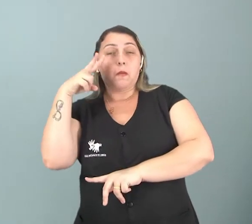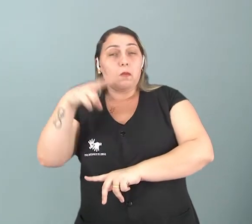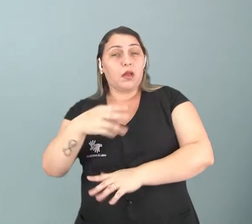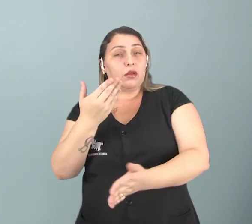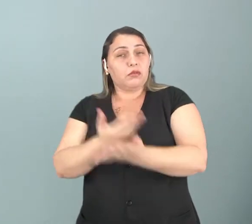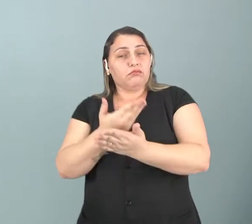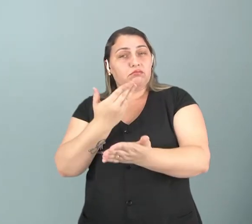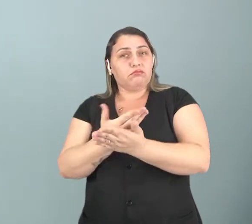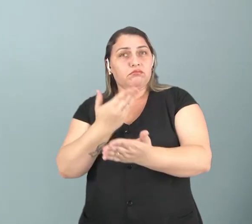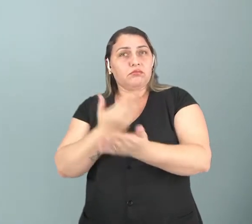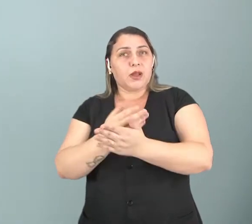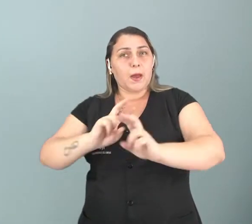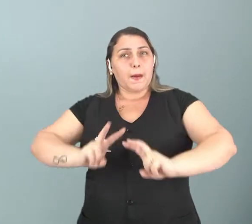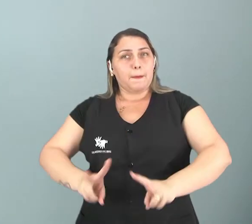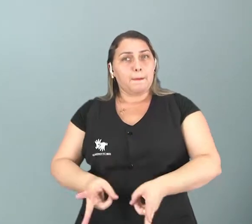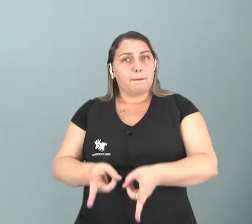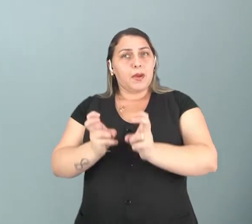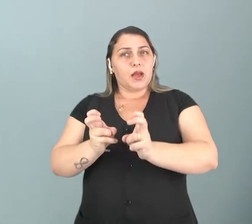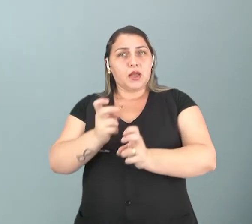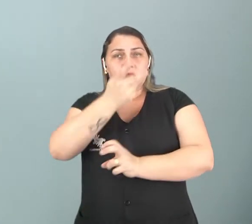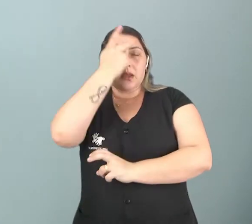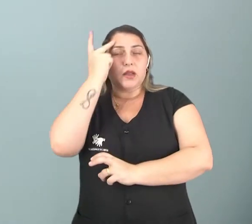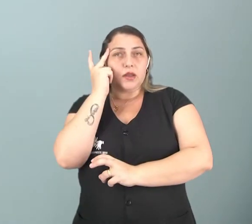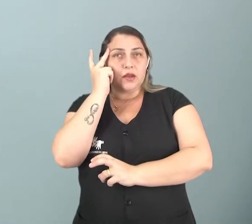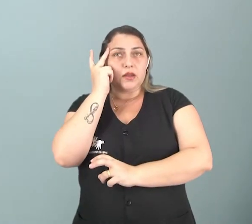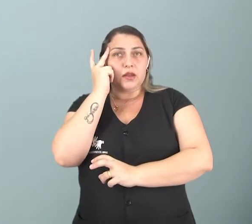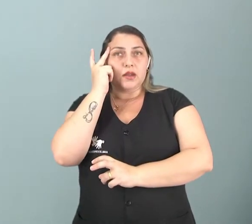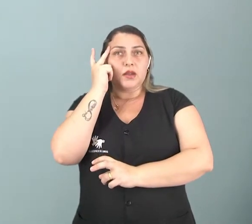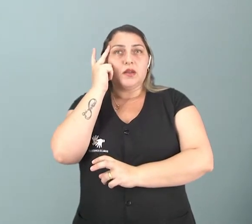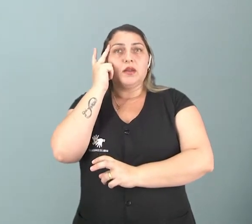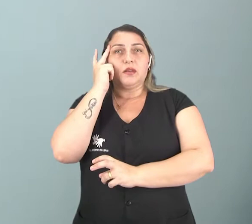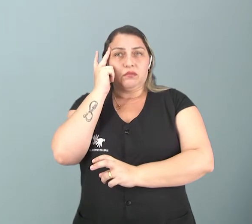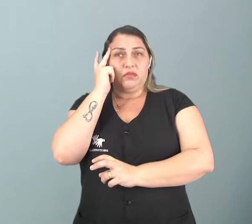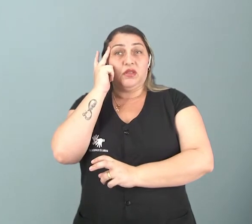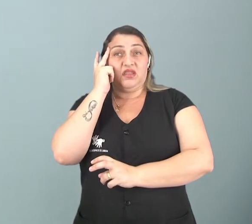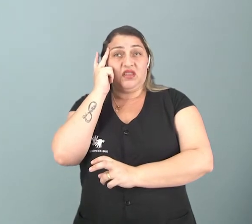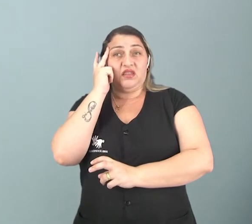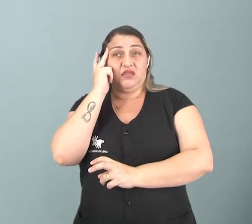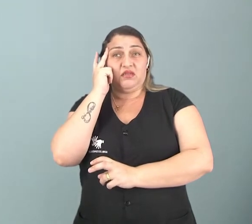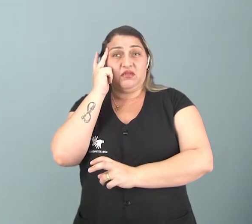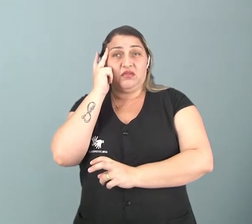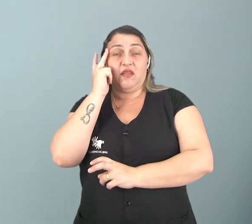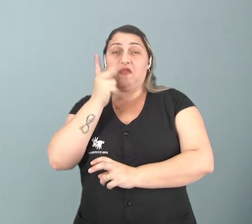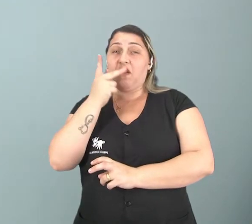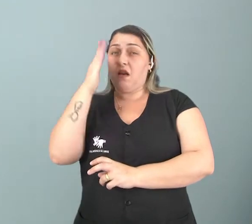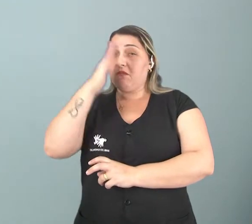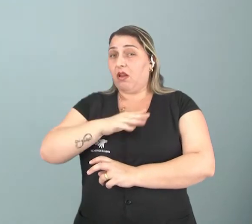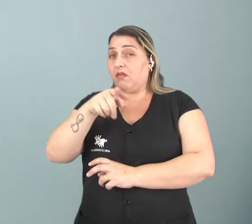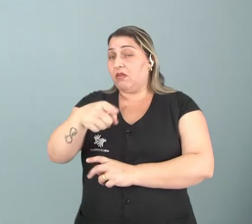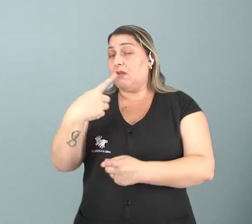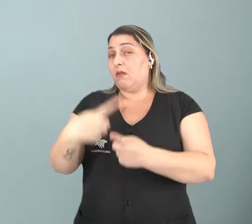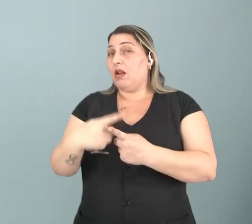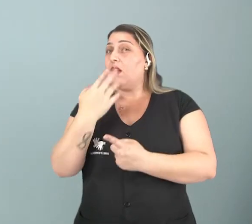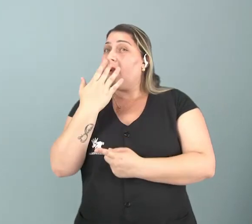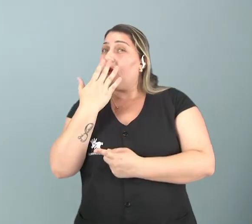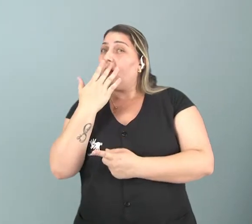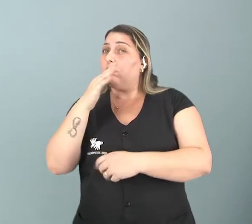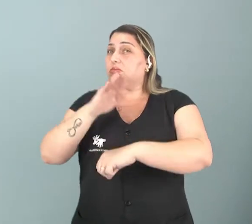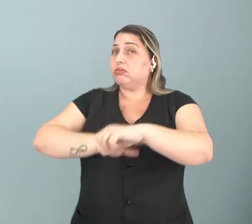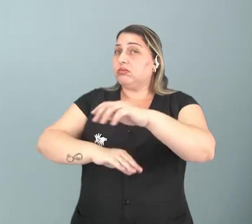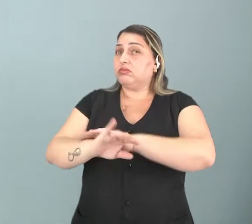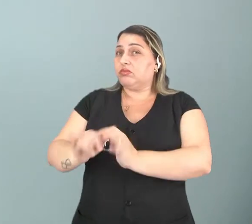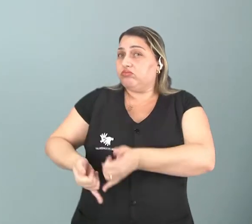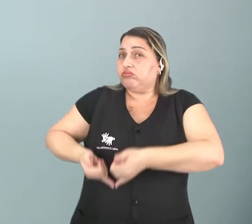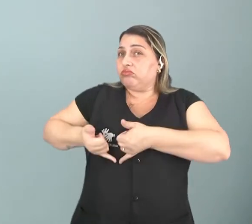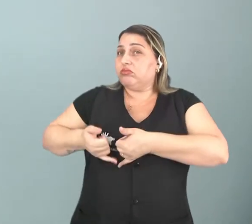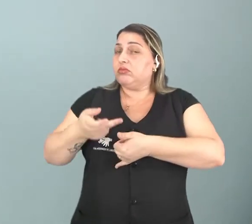aula e percebe que as pessoas lhe julgam pela cor da pele, não leve isso adiante. Você deve ter orgulho da